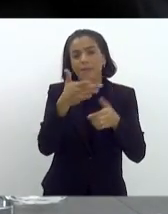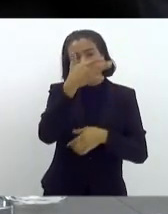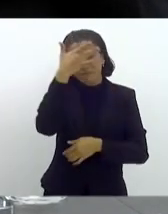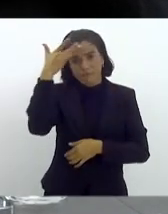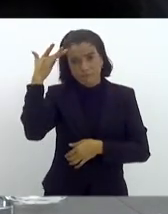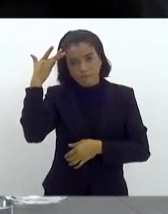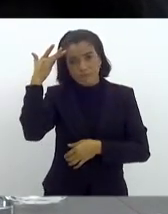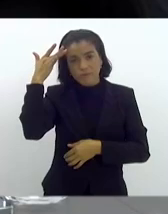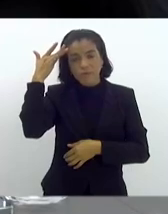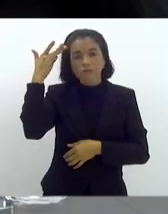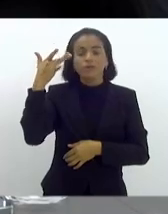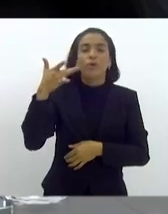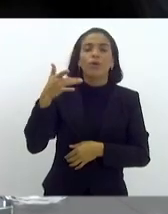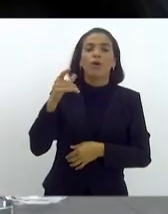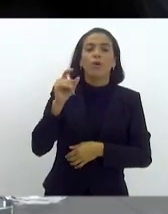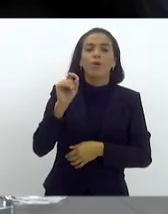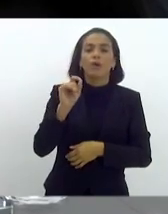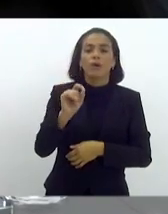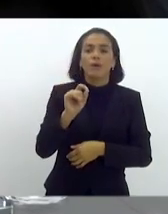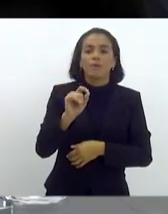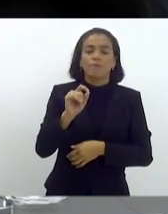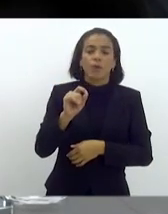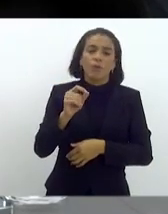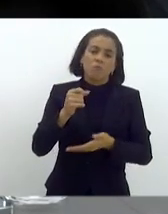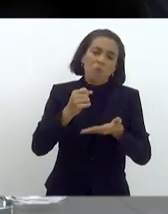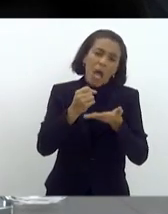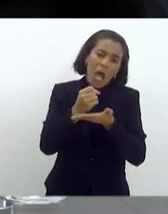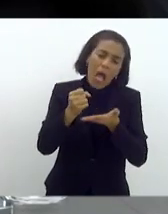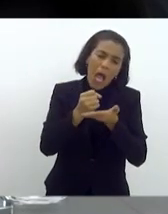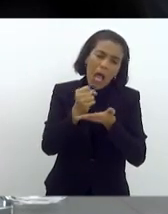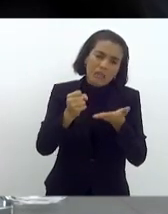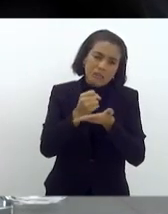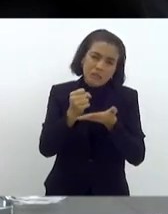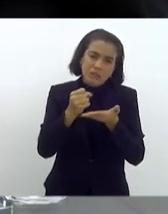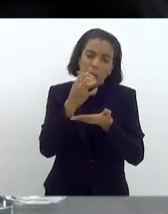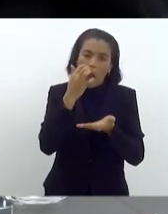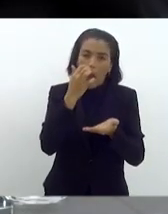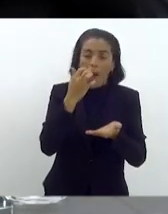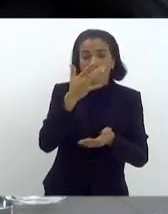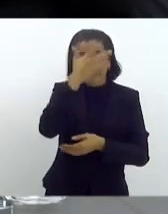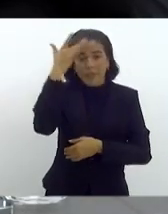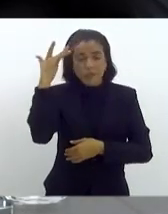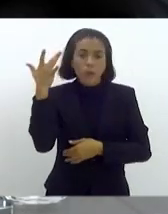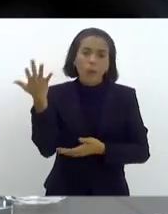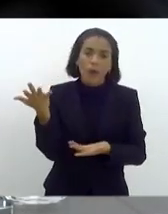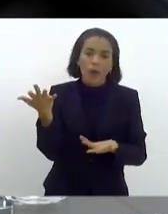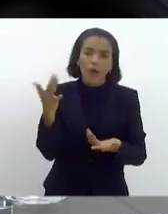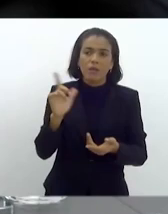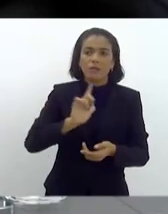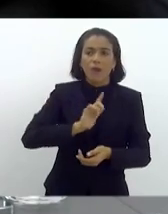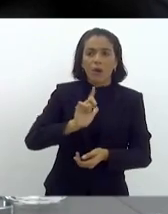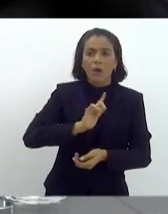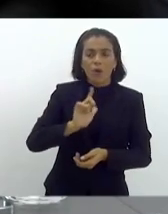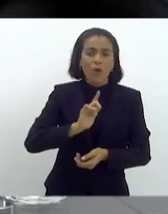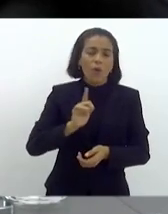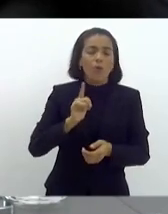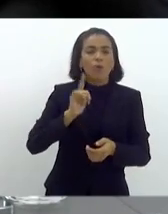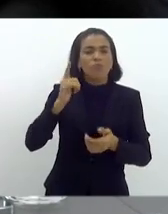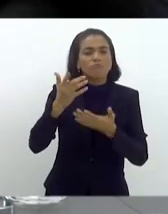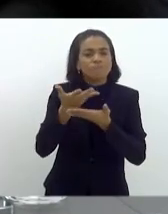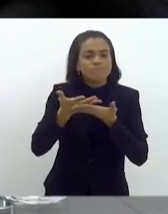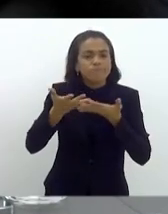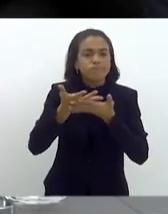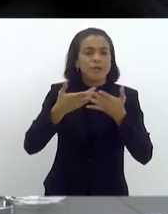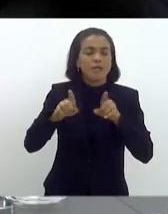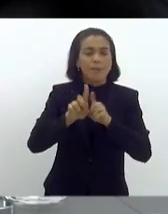prévia a gente a gente faz ali basicamente um funil que vai chegar já uma pessoa com uma base que depois a gente faz só um refinamento